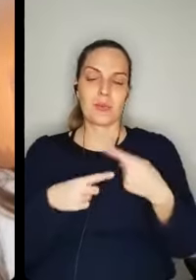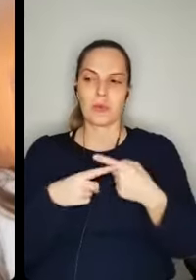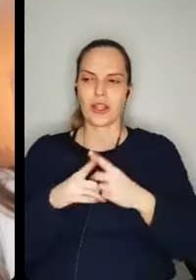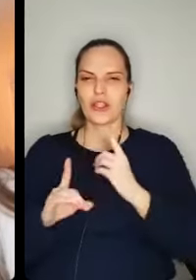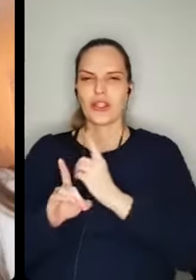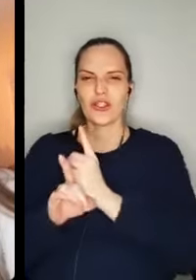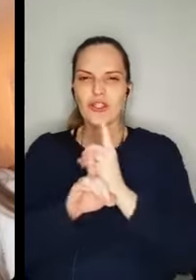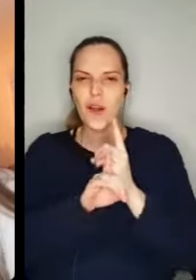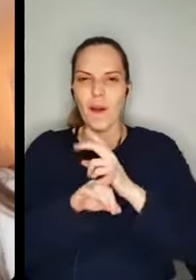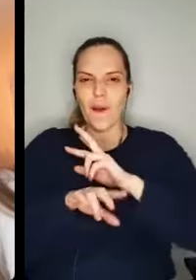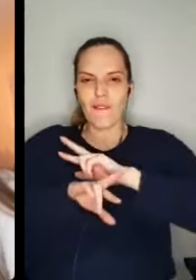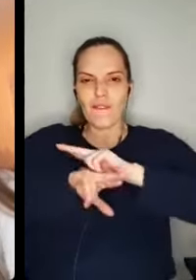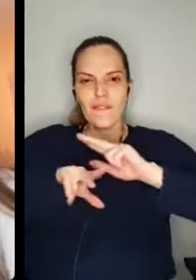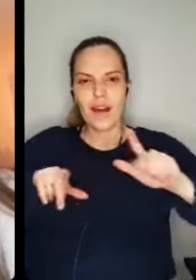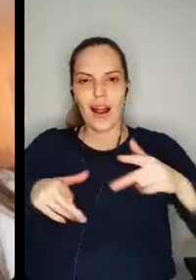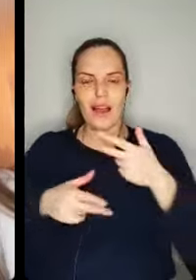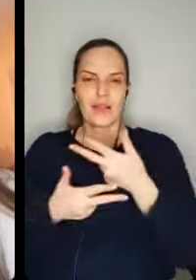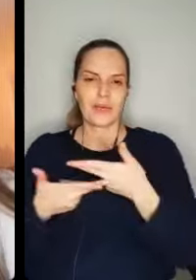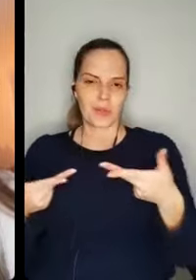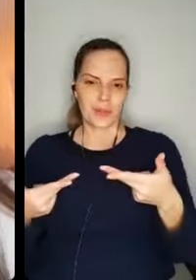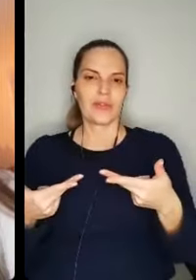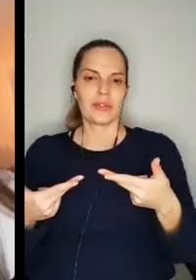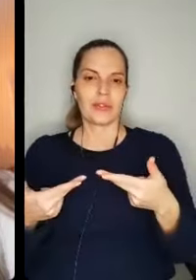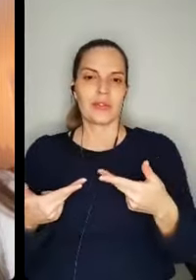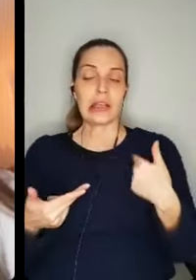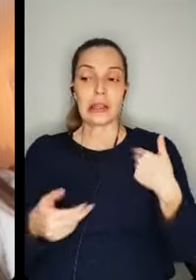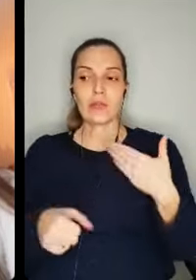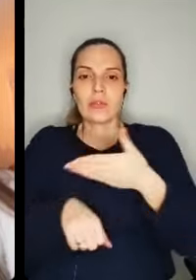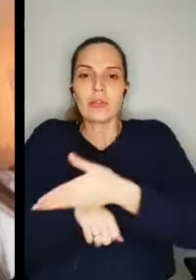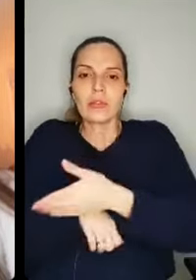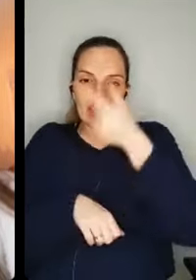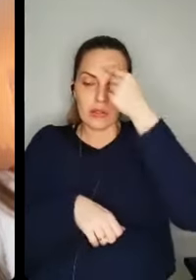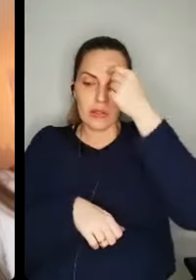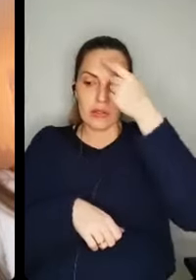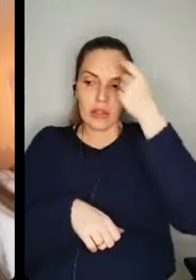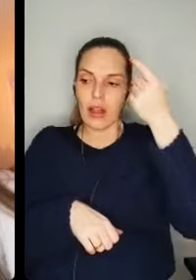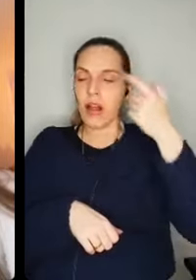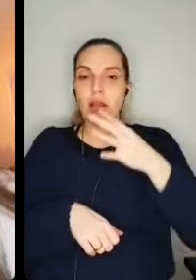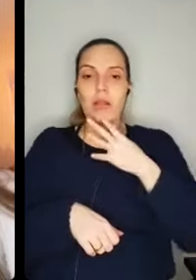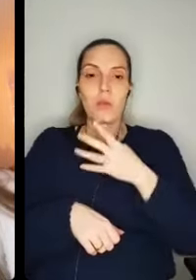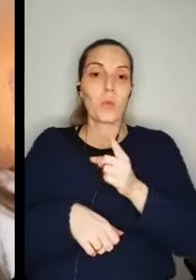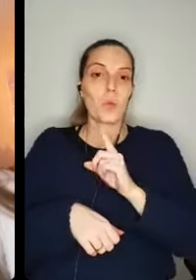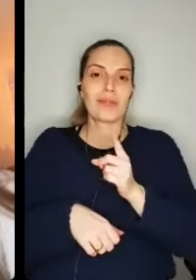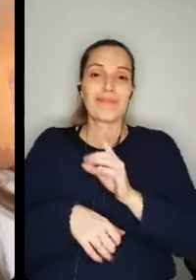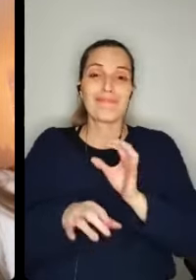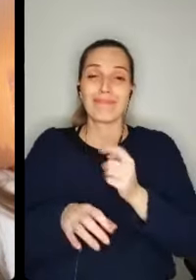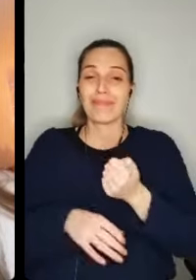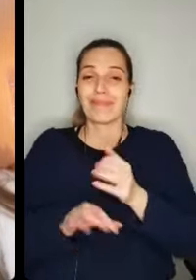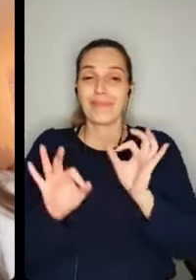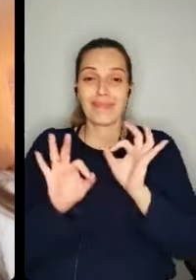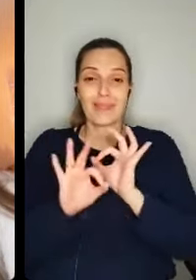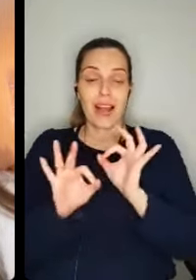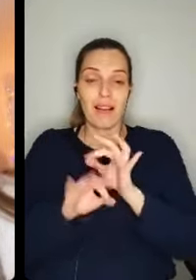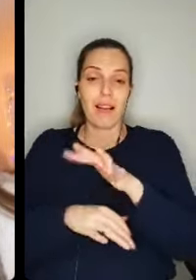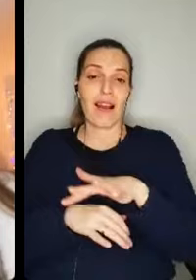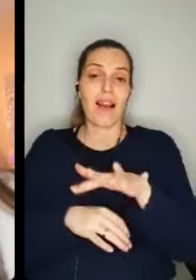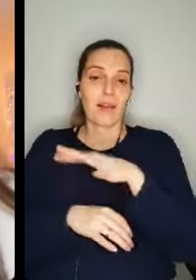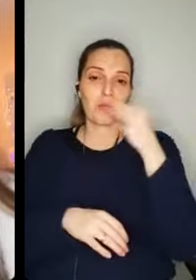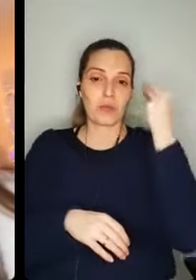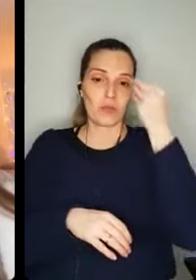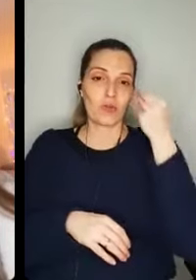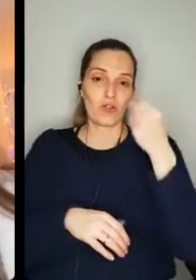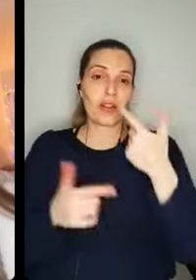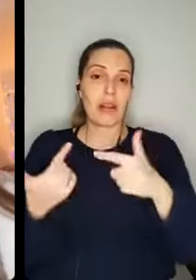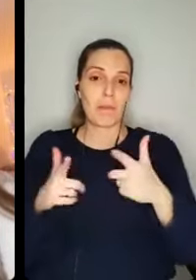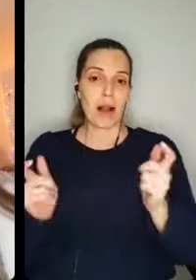muitas coisas, assim, eu mesma, quando eu entrei na universidade, não fazia ideia de metade das áreas de atuação, assim, da psicologia. Então,